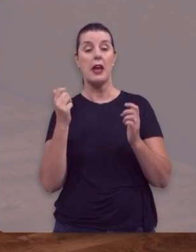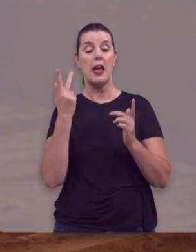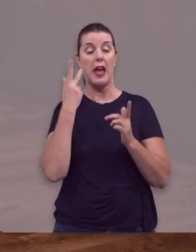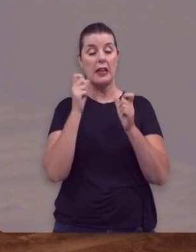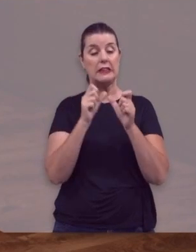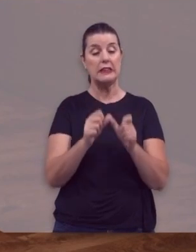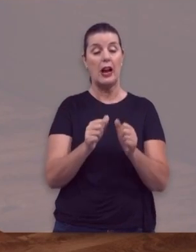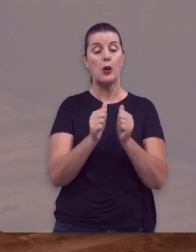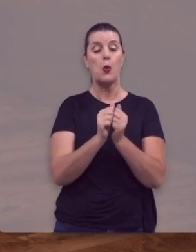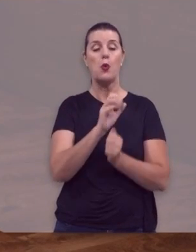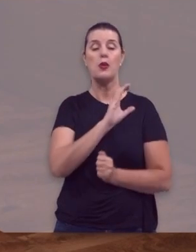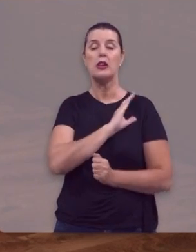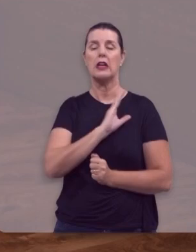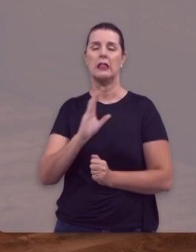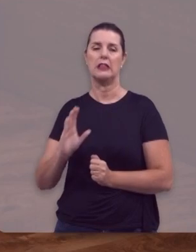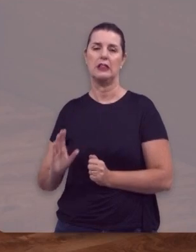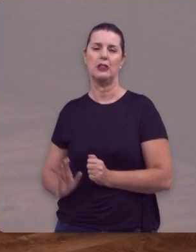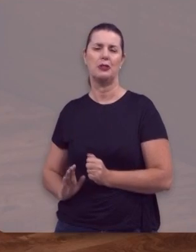incomparavelmente melhor.